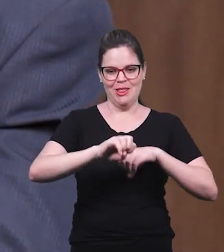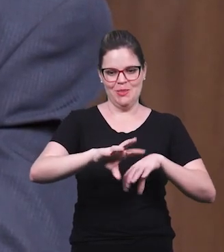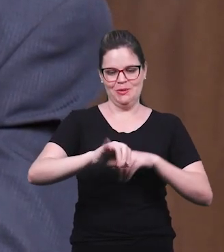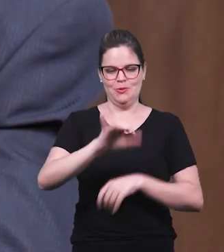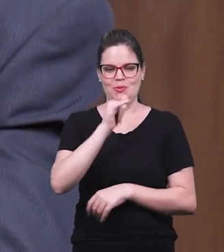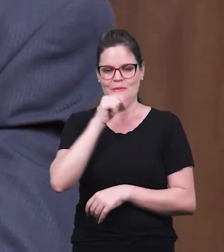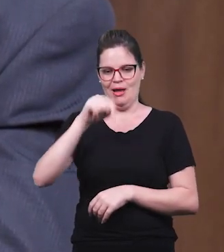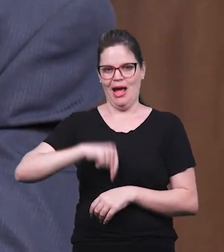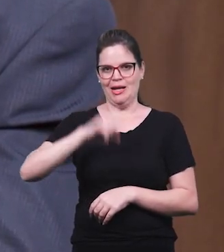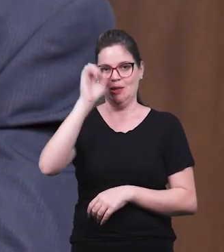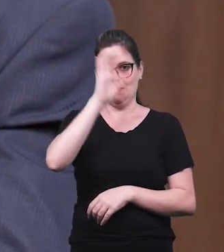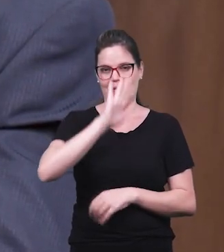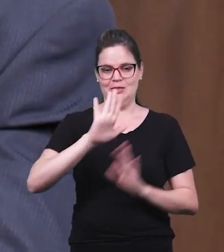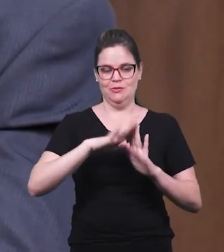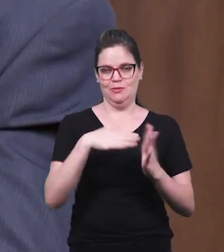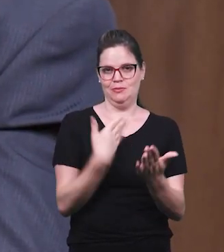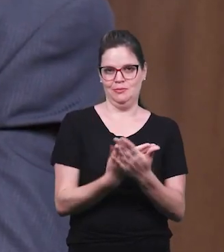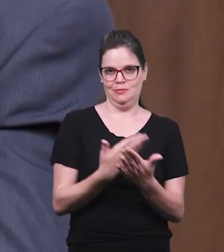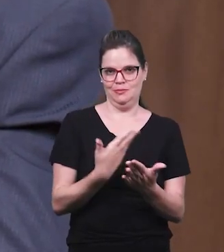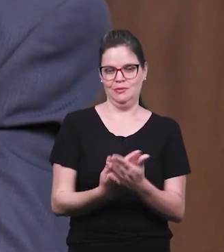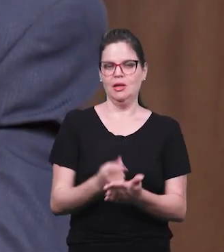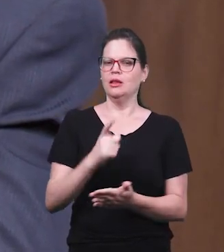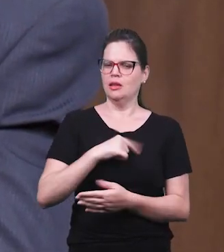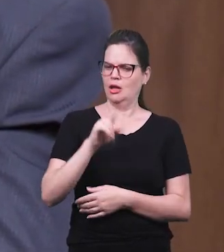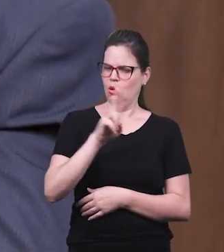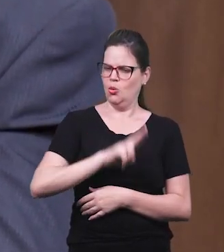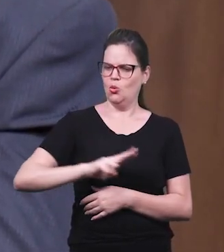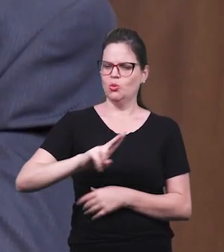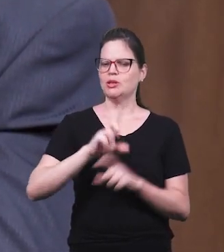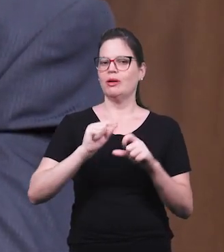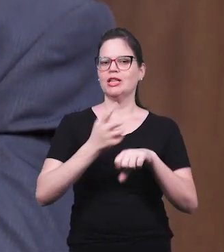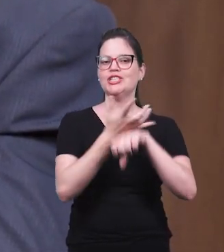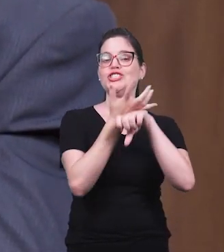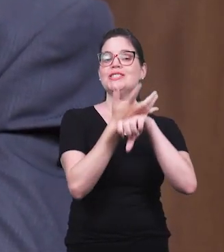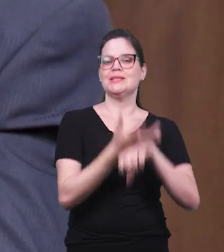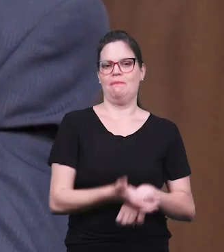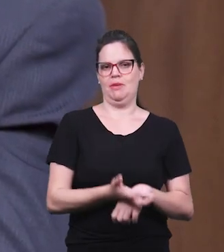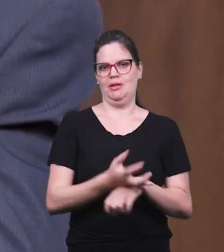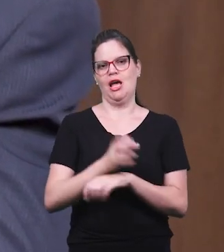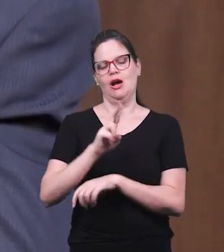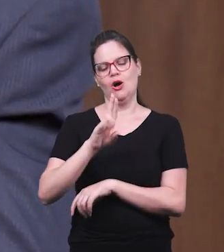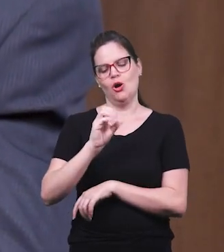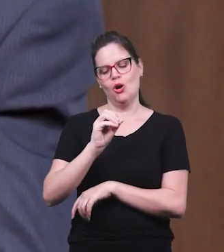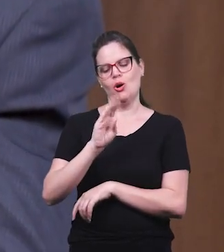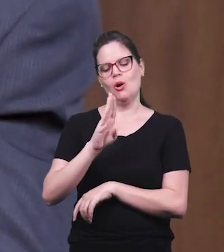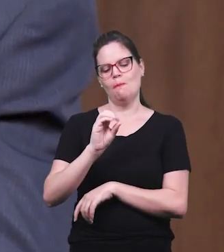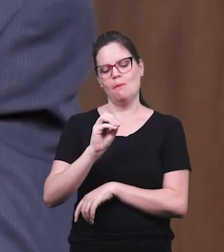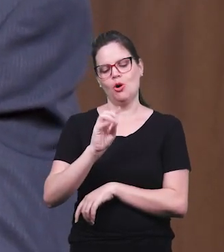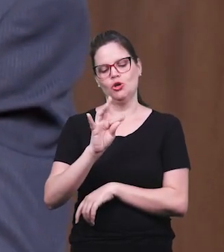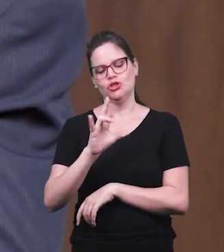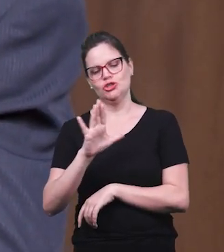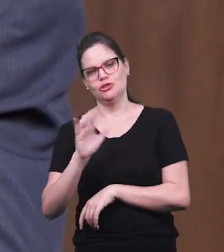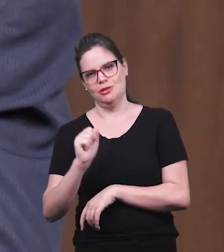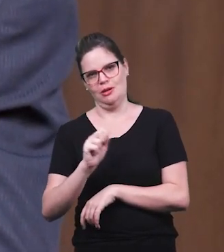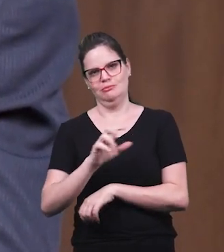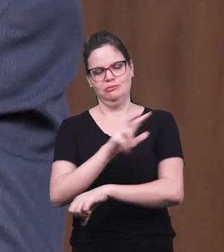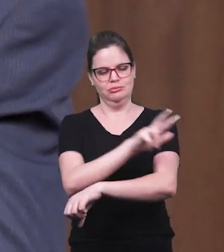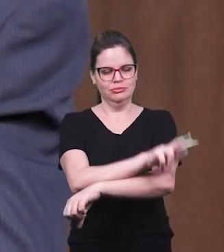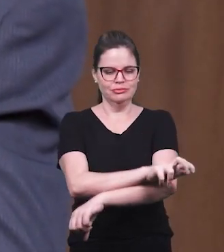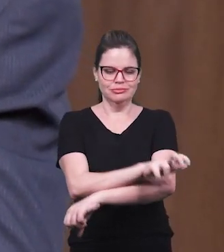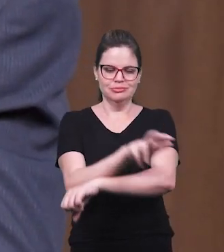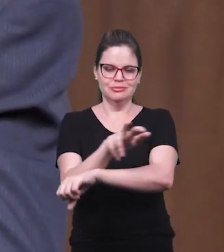educação básica, a gente tem a utilização da robótica praticamente como